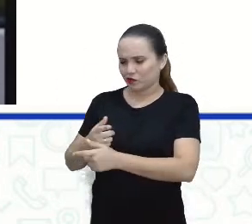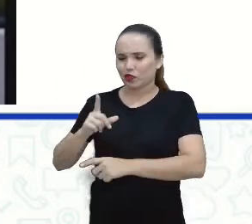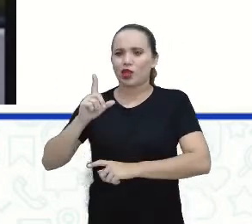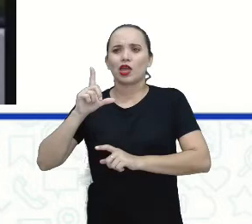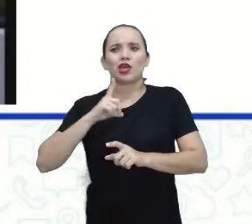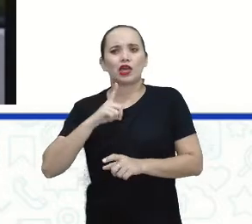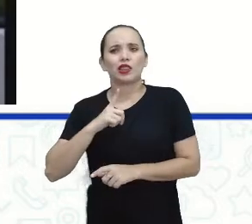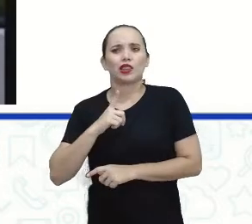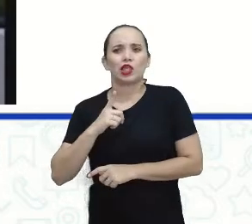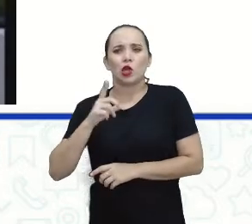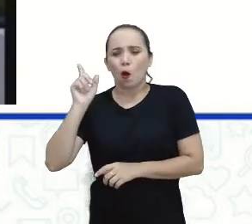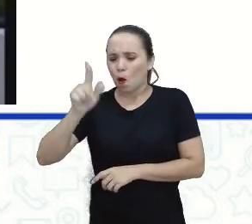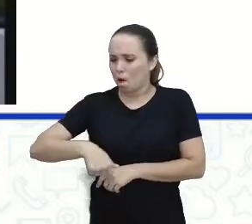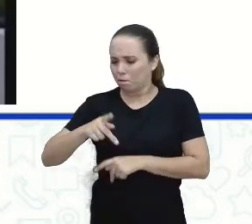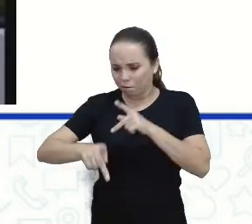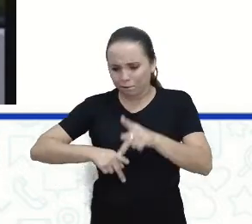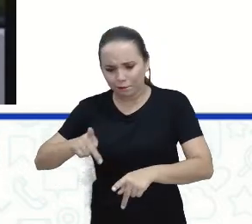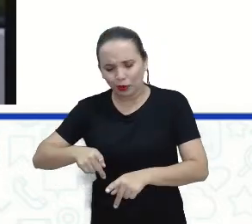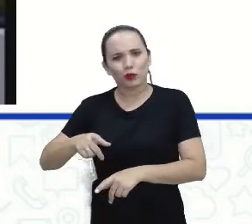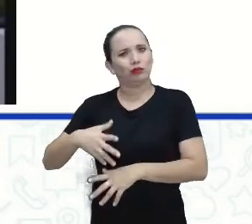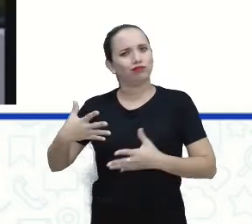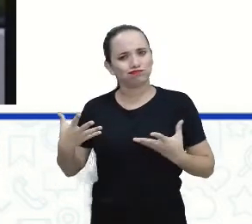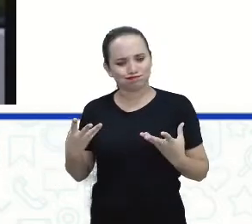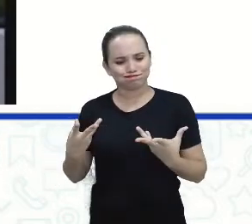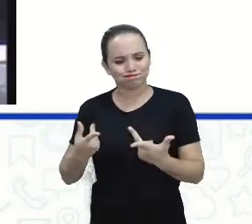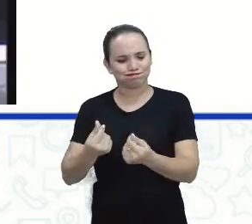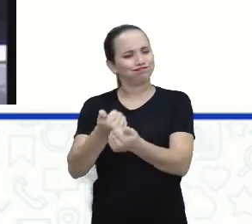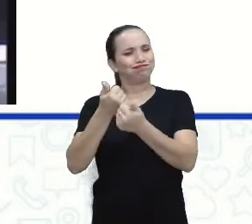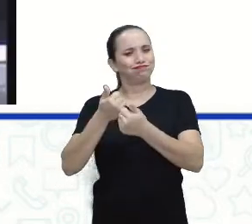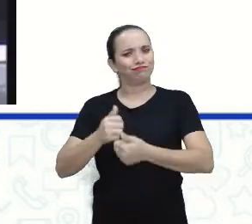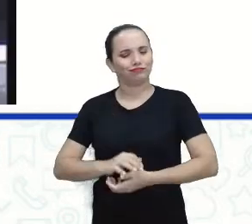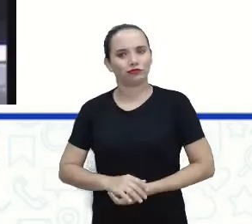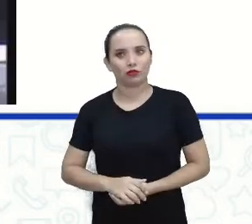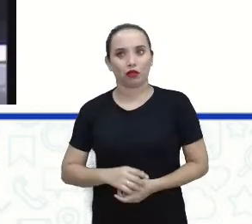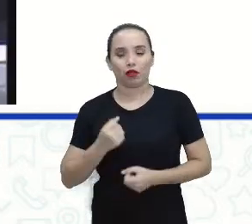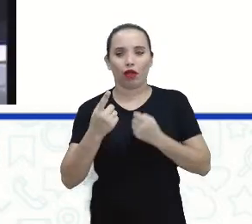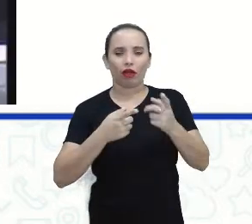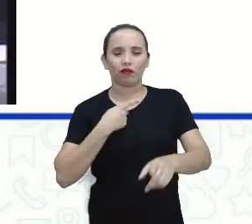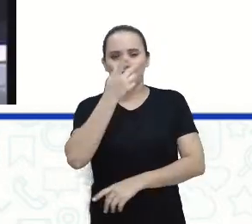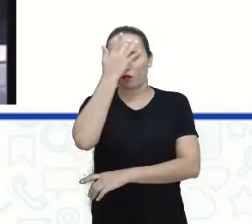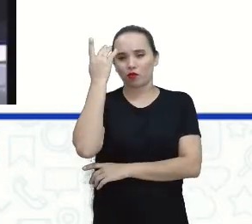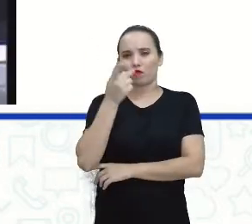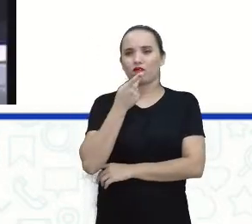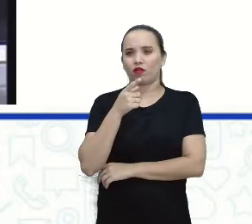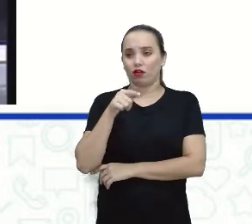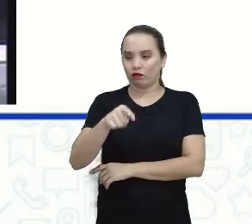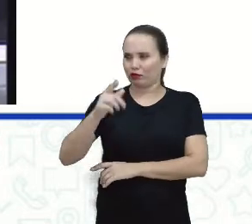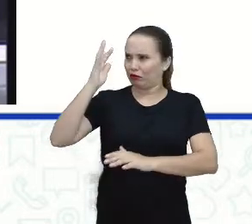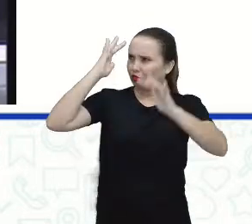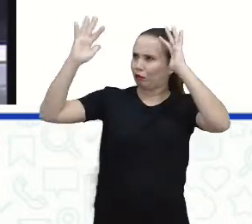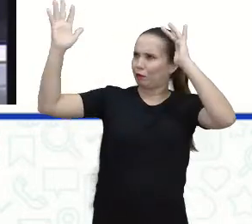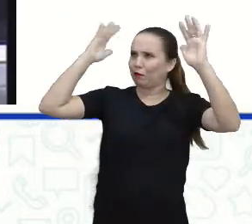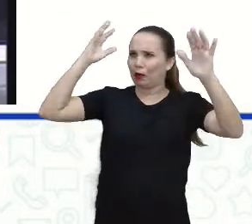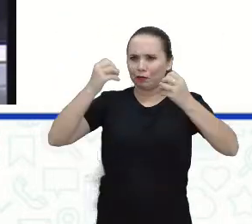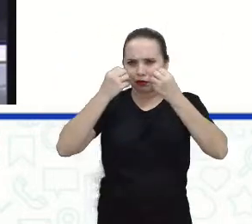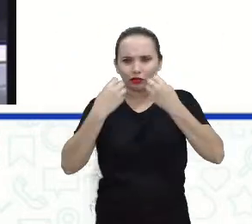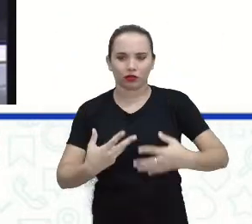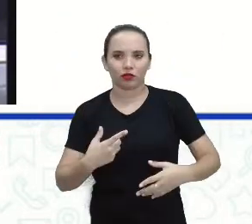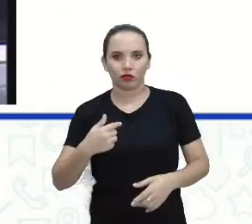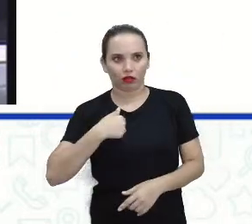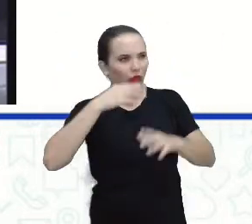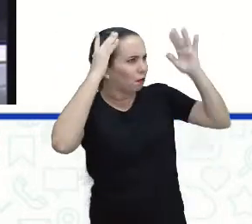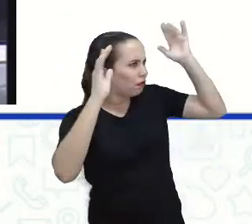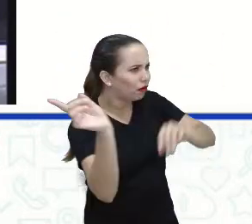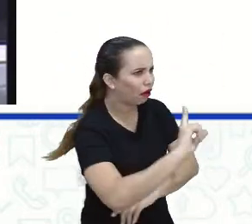povo inventivo danado é o nosso. Às vezes as pessoas dizem, Ariano, você tem uma imaginação danada. E a imaginação nada, eu copio.